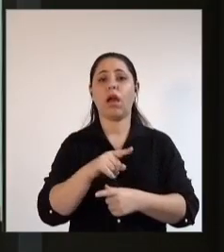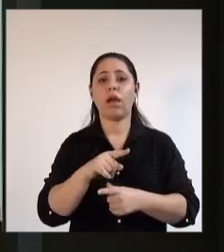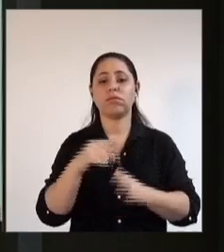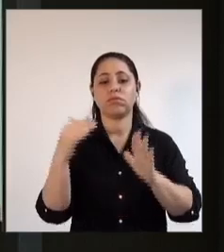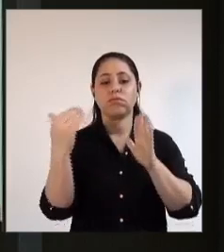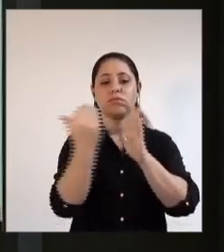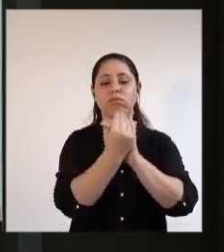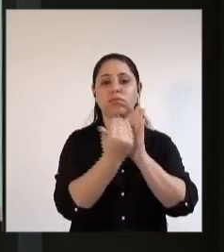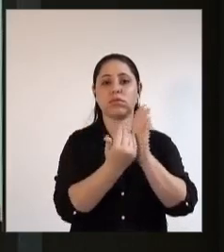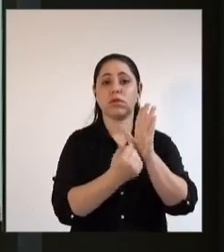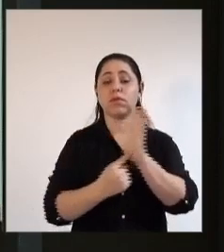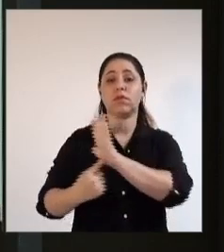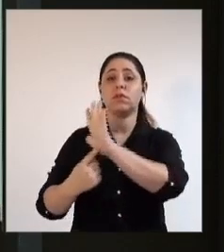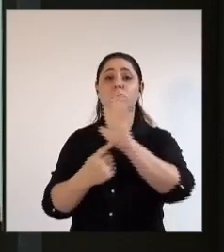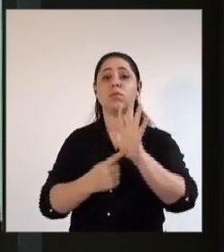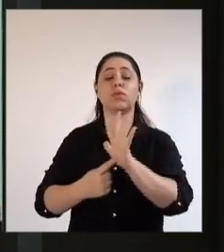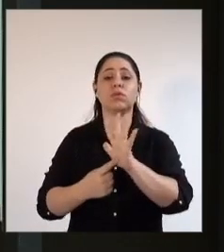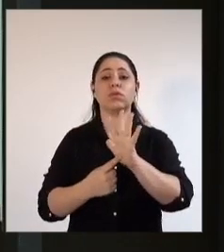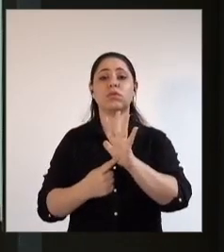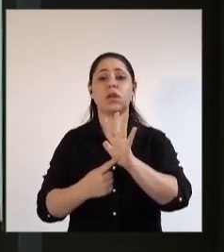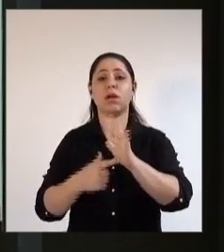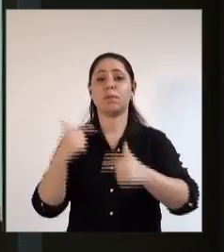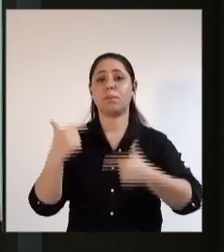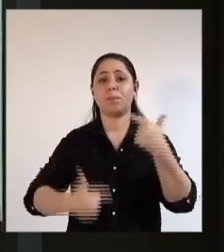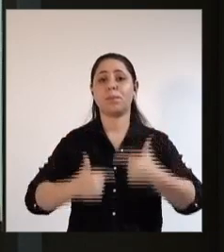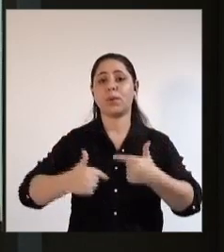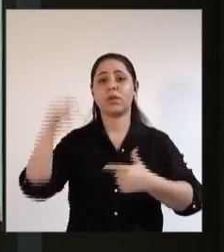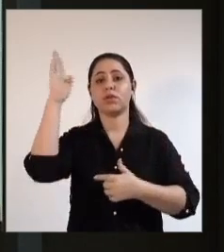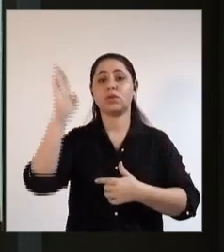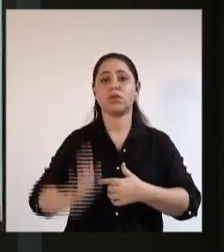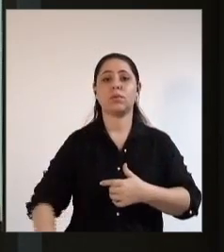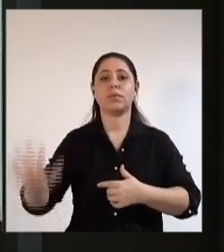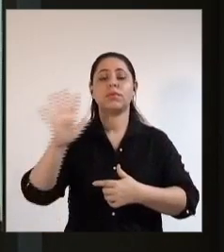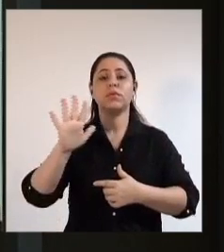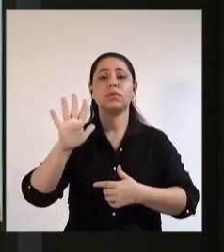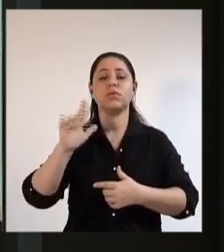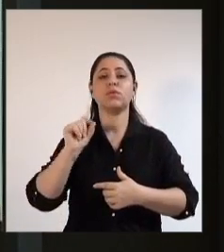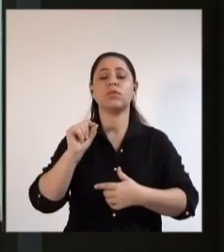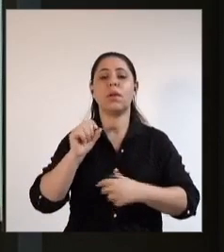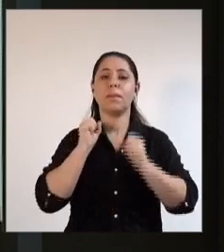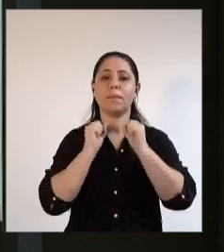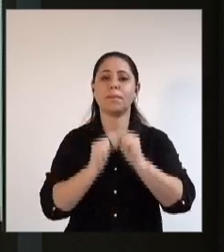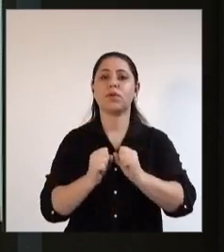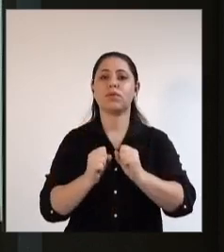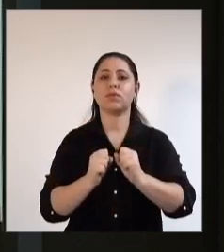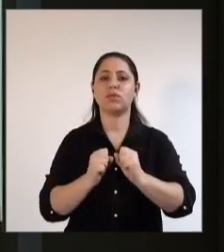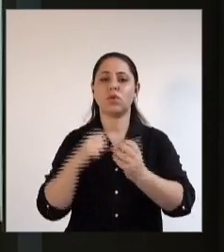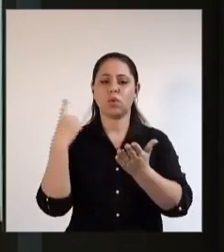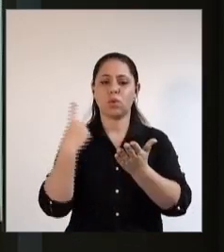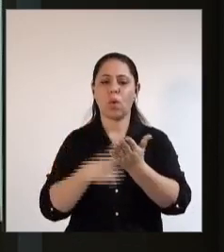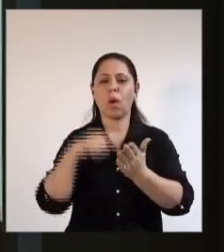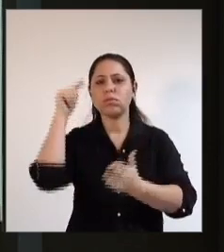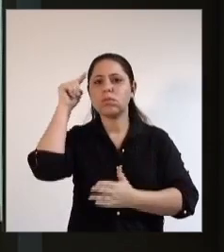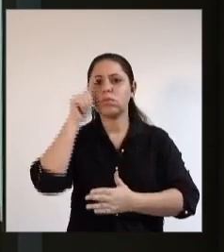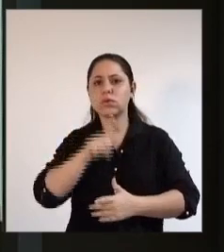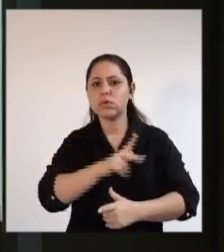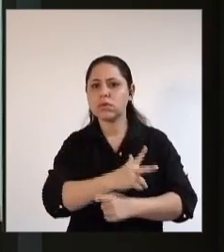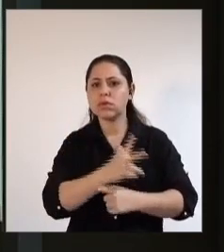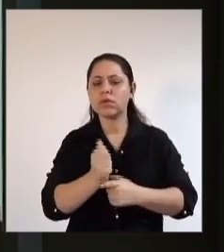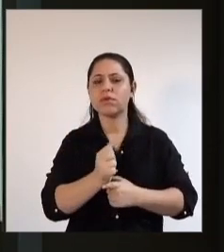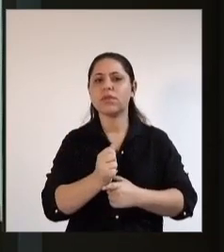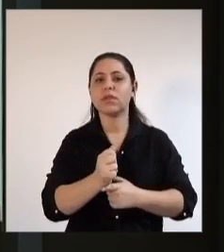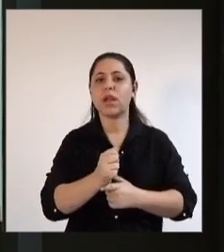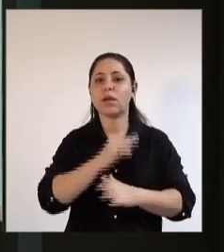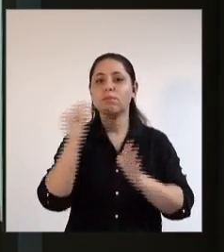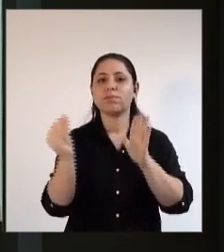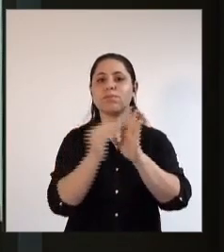poder demonstrar essa salvaguarda das políticas brasileiras a fim de que nós possamos cumprir com essas metas e conseguir colocar na pauta